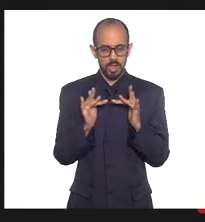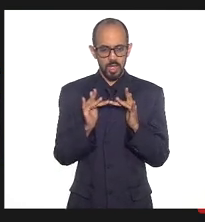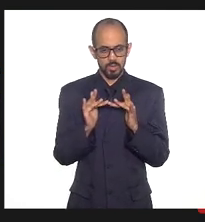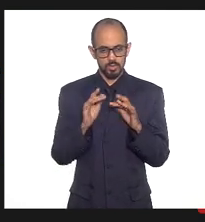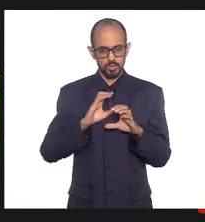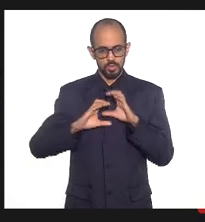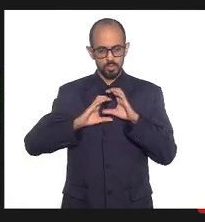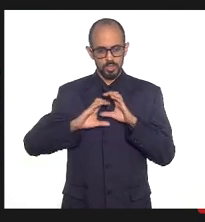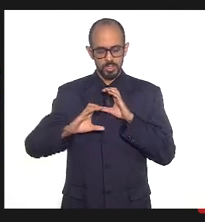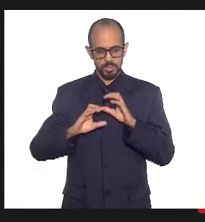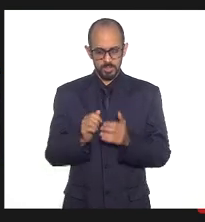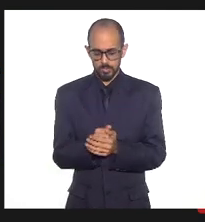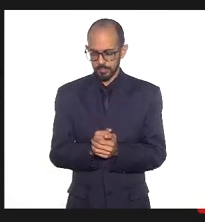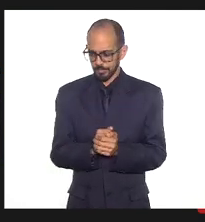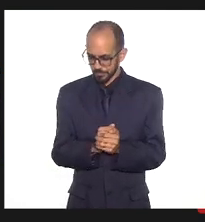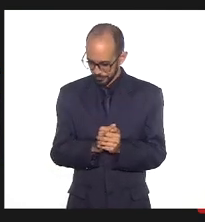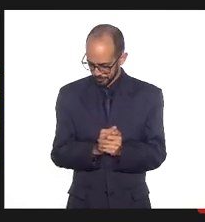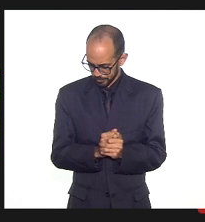comunicação.